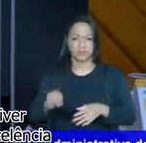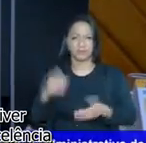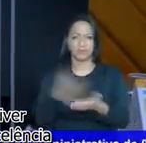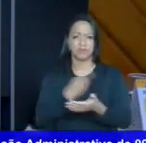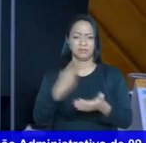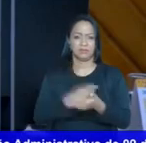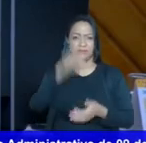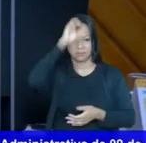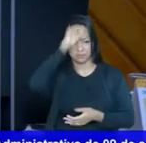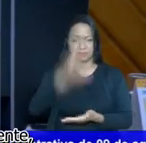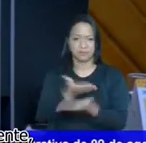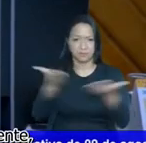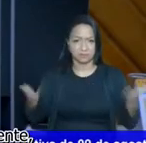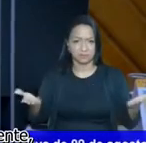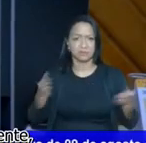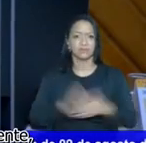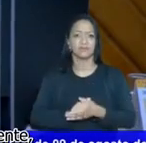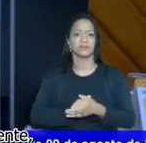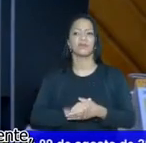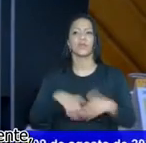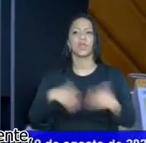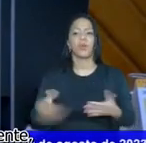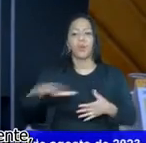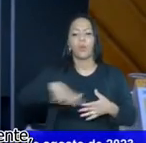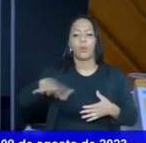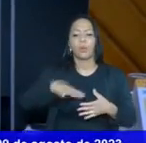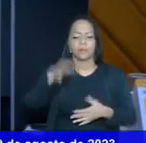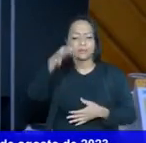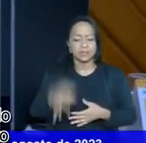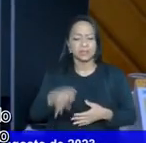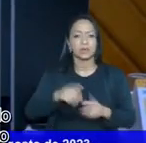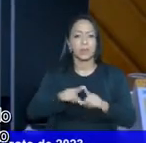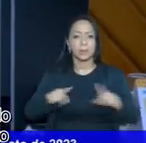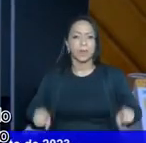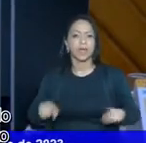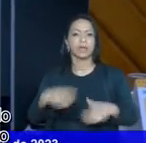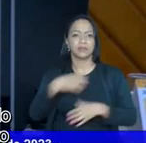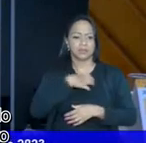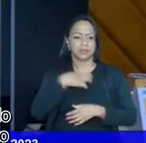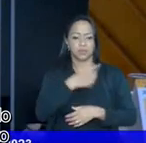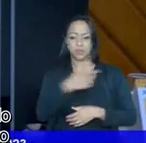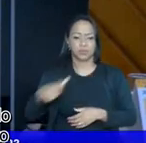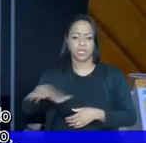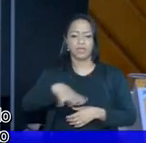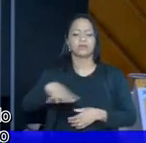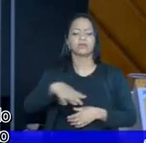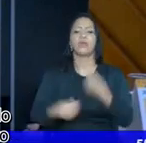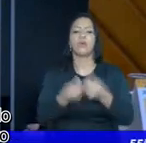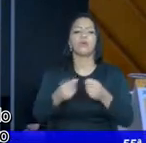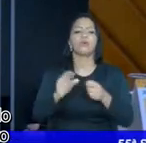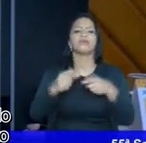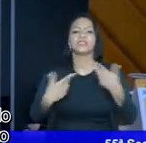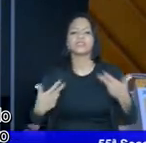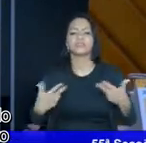prazer de aprender com Vossa Excelência, me dizendo qual seria o meio adequado, expressamente, mas no meu sentir não existe outro meio. Quando nós